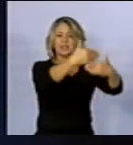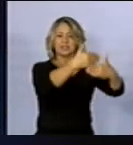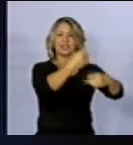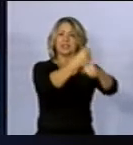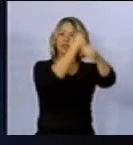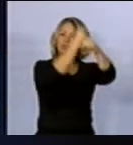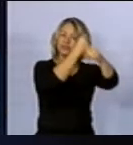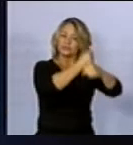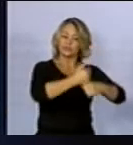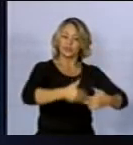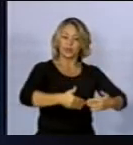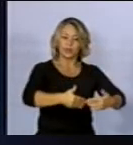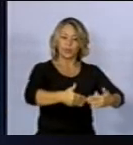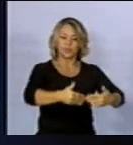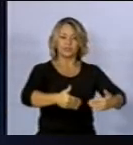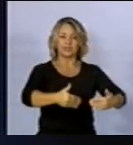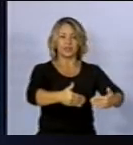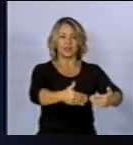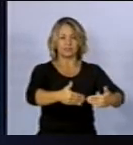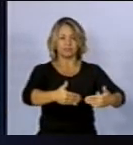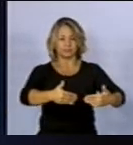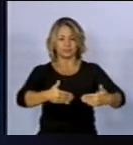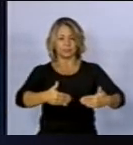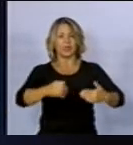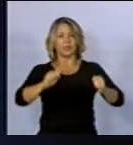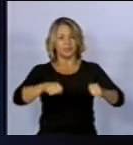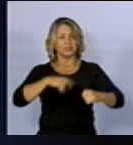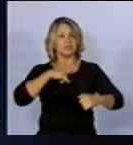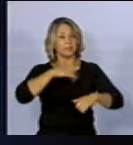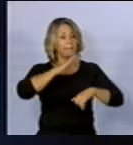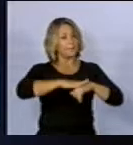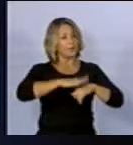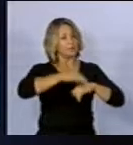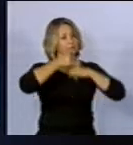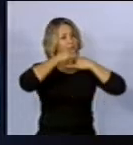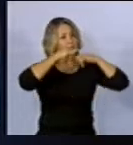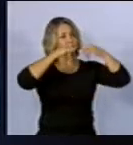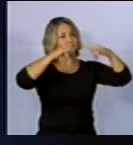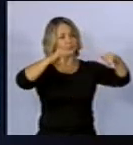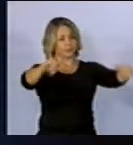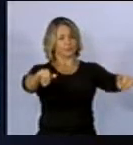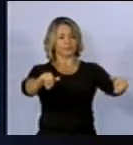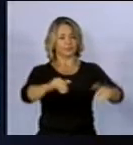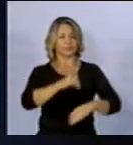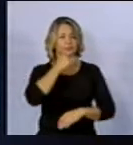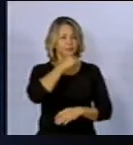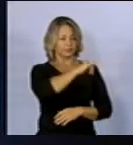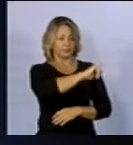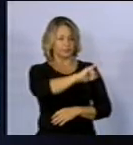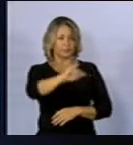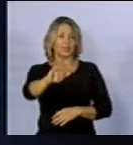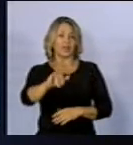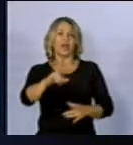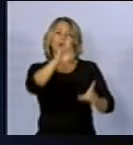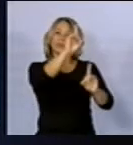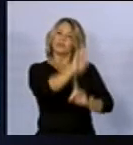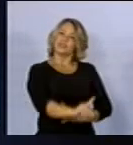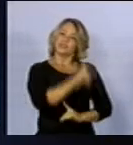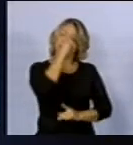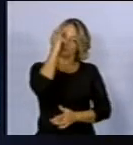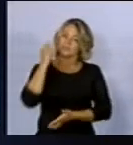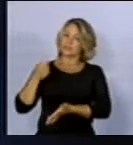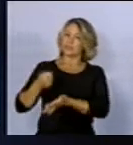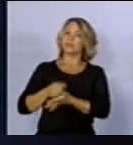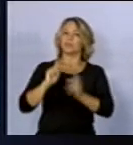aumentado o seu poder de emanação de radiação o direito do do consumidor pode